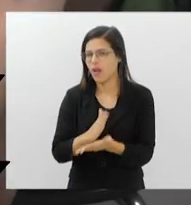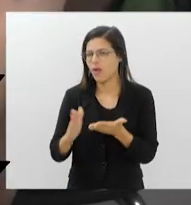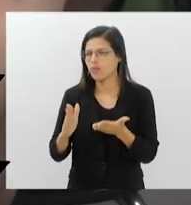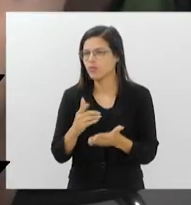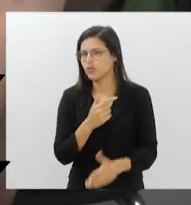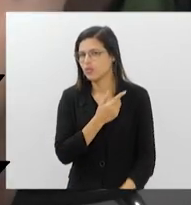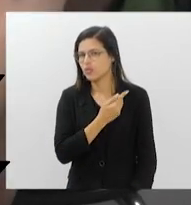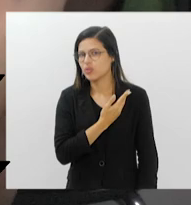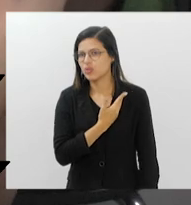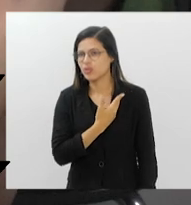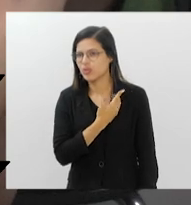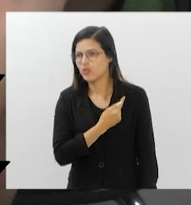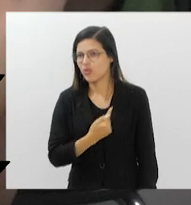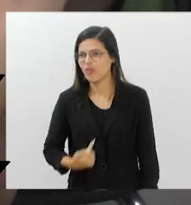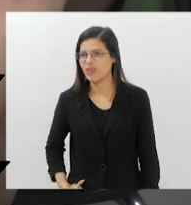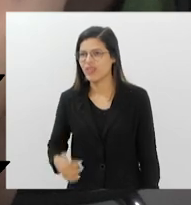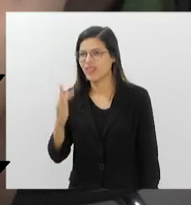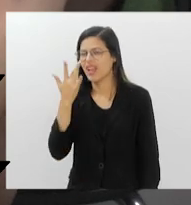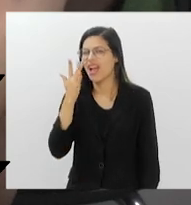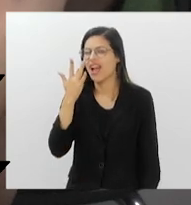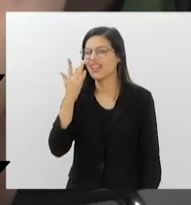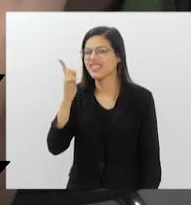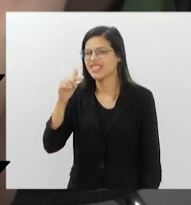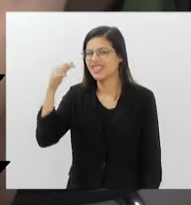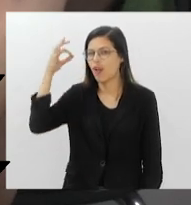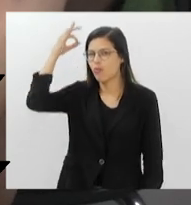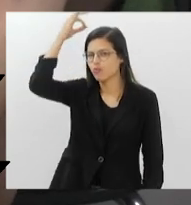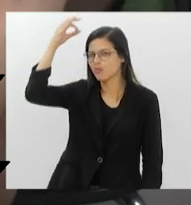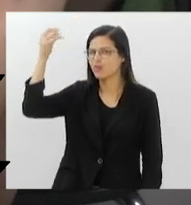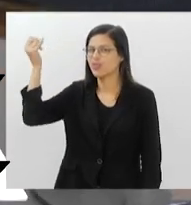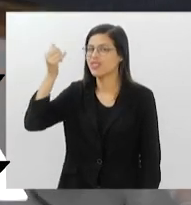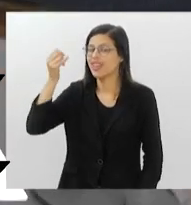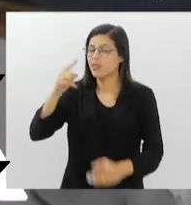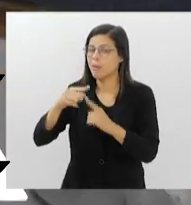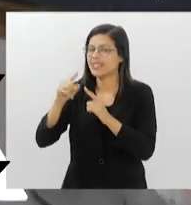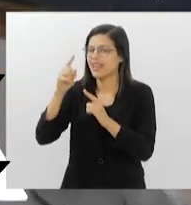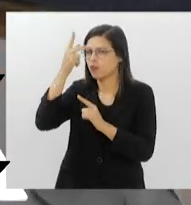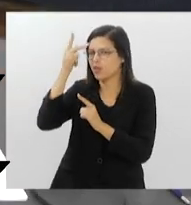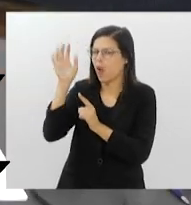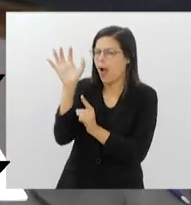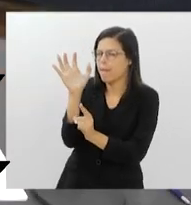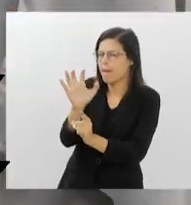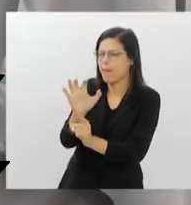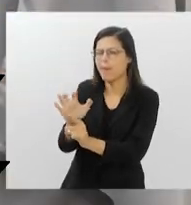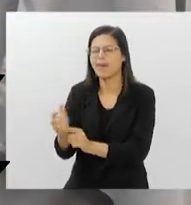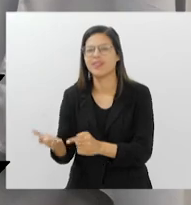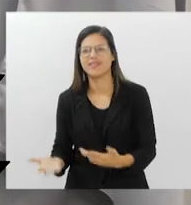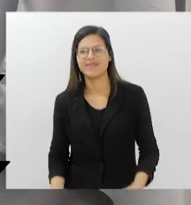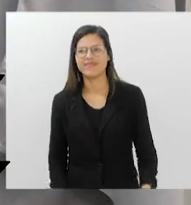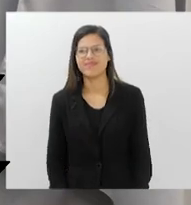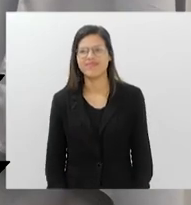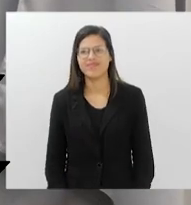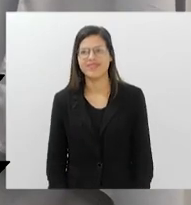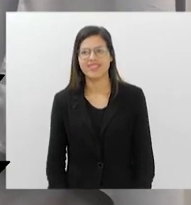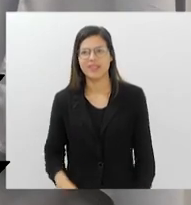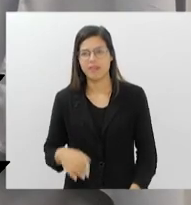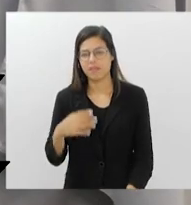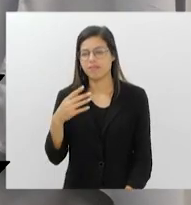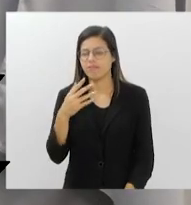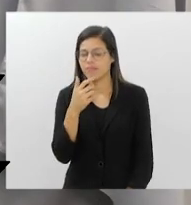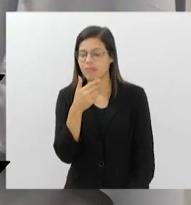que é o divino Espírito Santo mas são os obsessores obsessores é É verdade minha avó diria que era o espírito santo de orelha